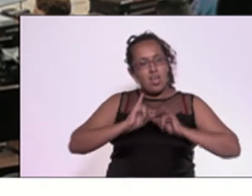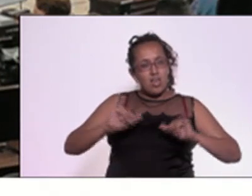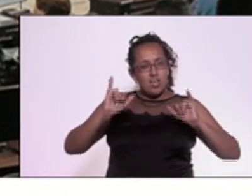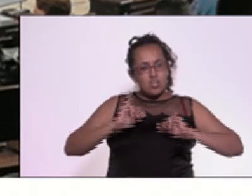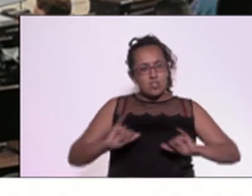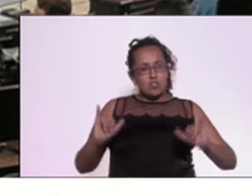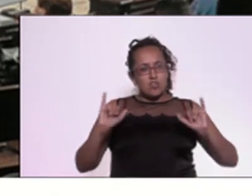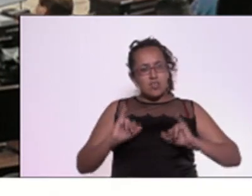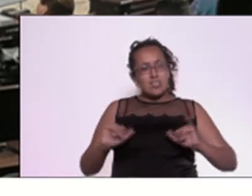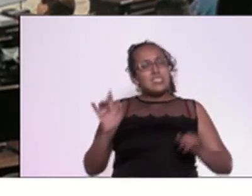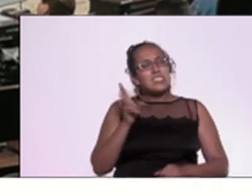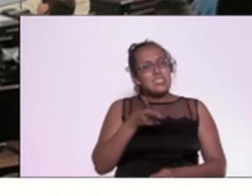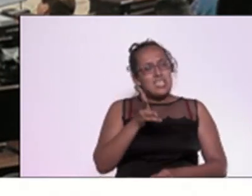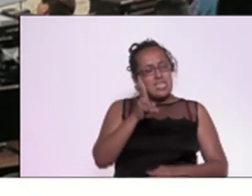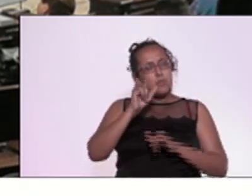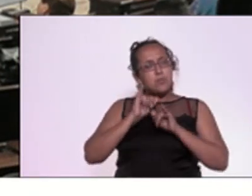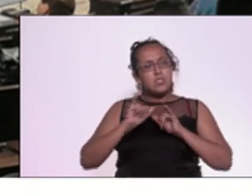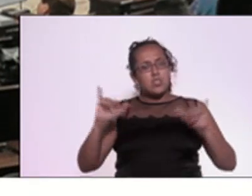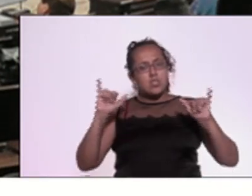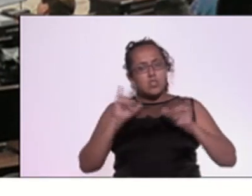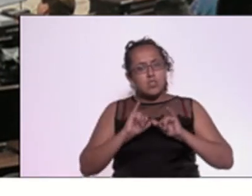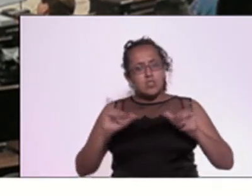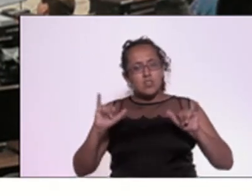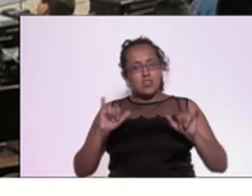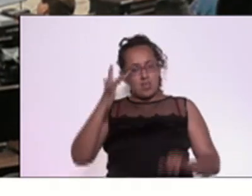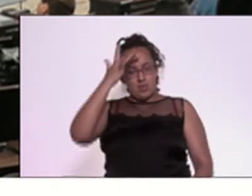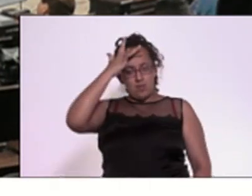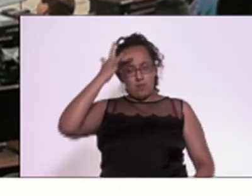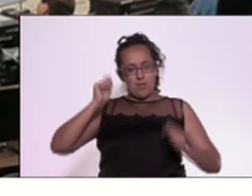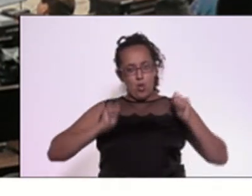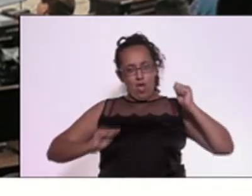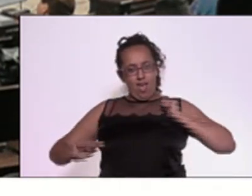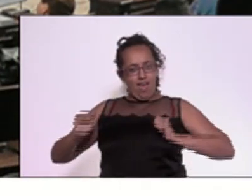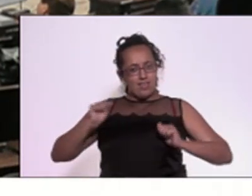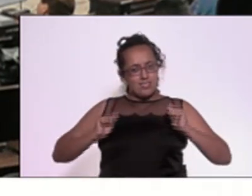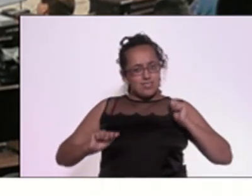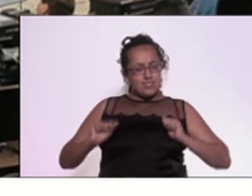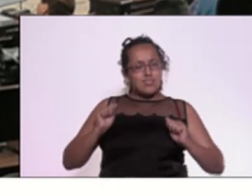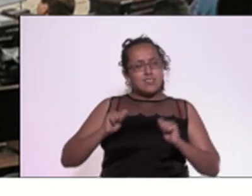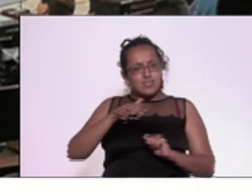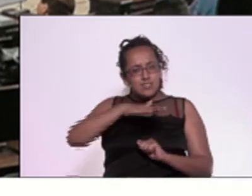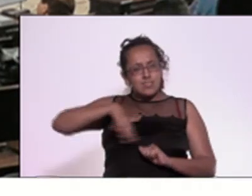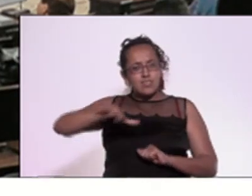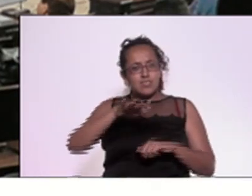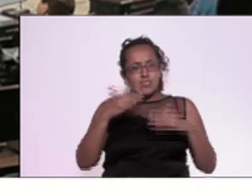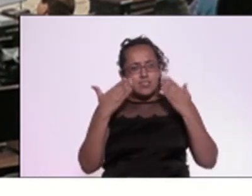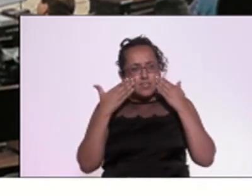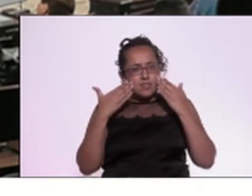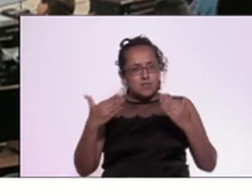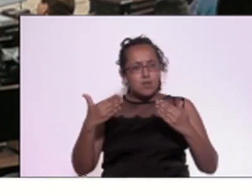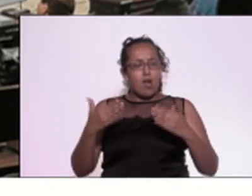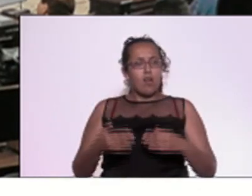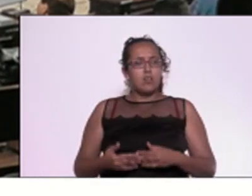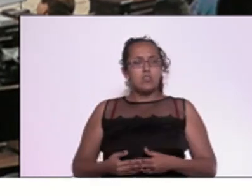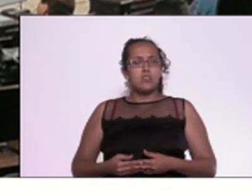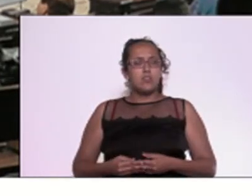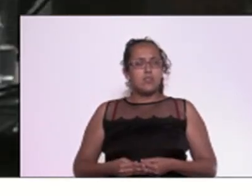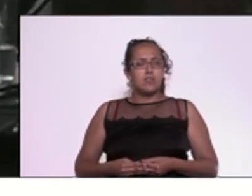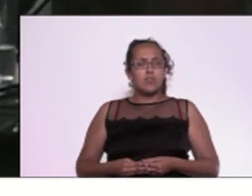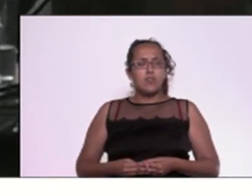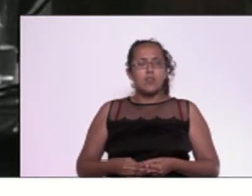meteorologista. Acharam que eu era simpático e criativo, chamaram para trabalhar numa rádio, a única da